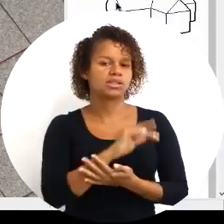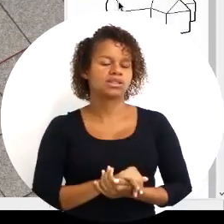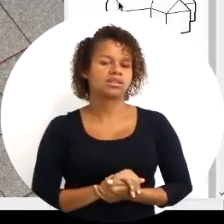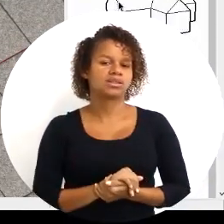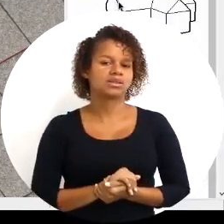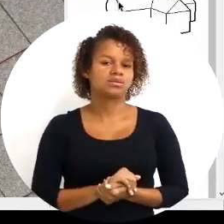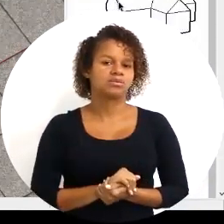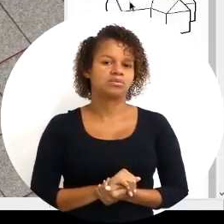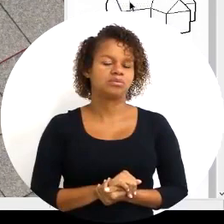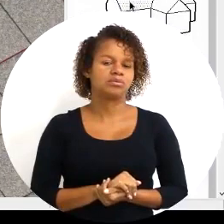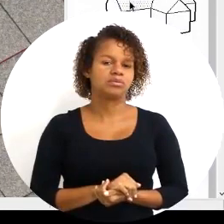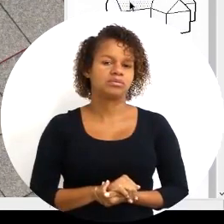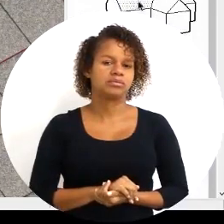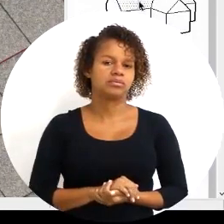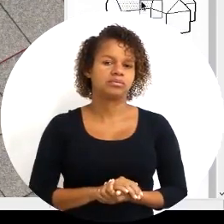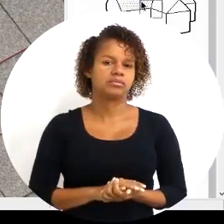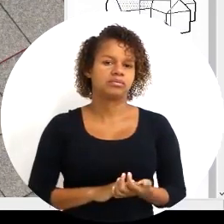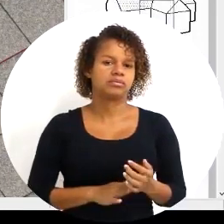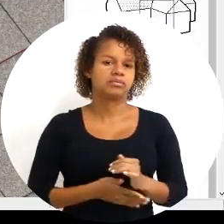cores também.